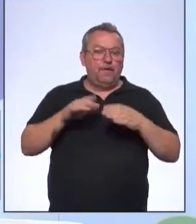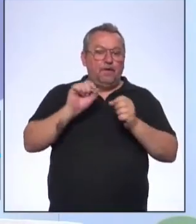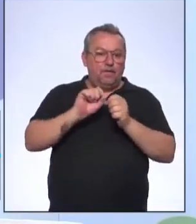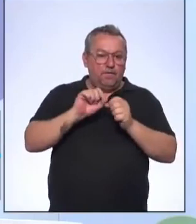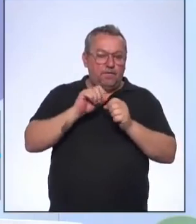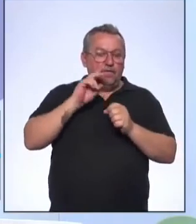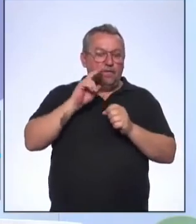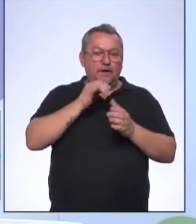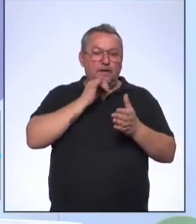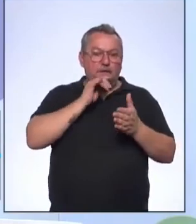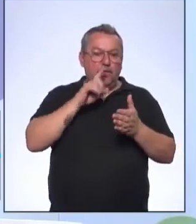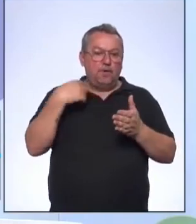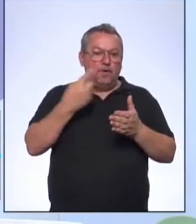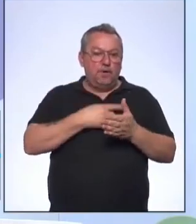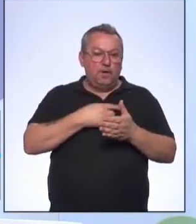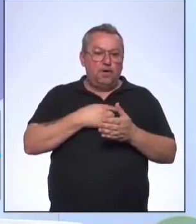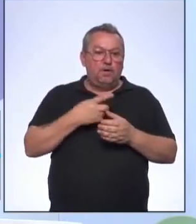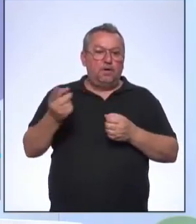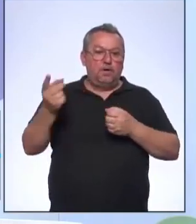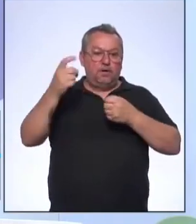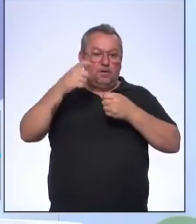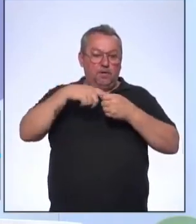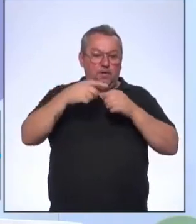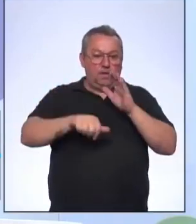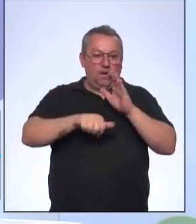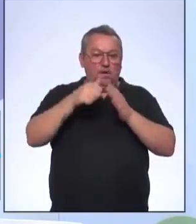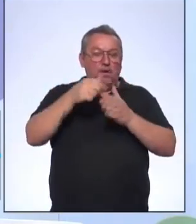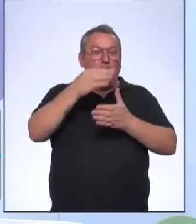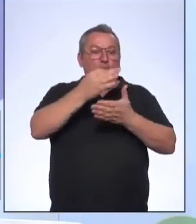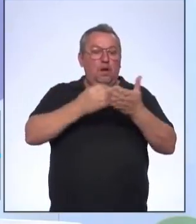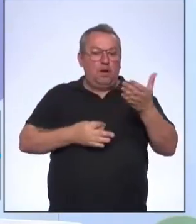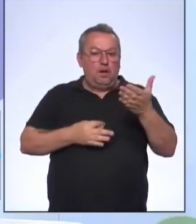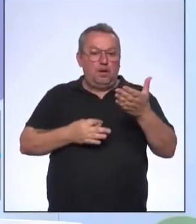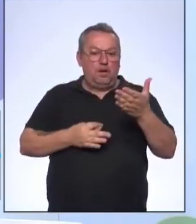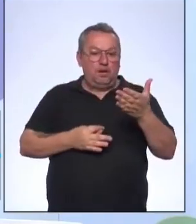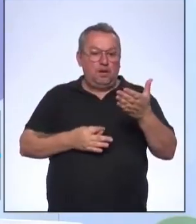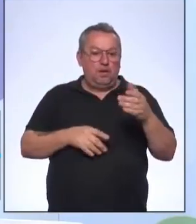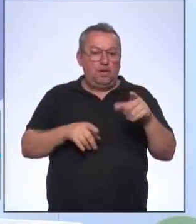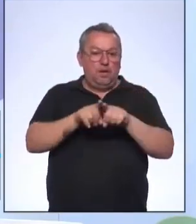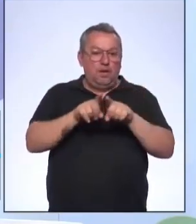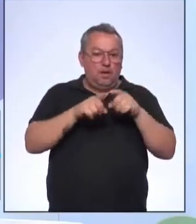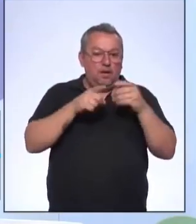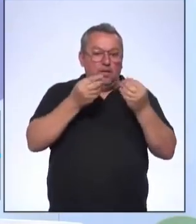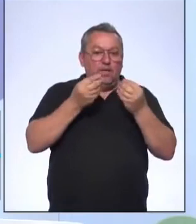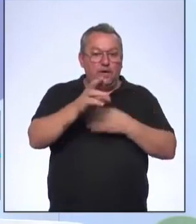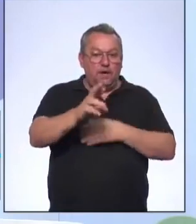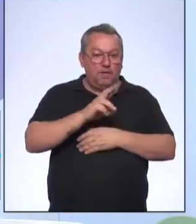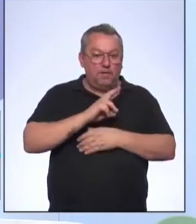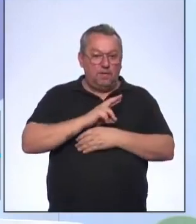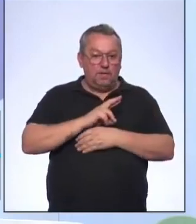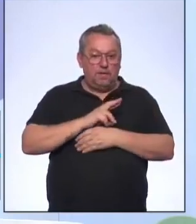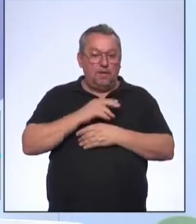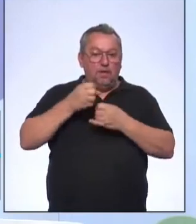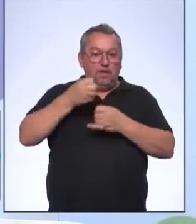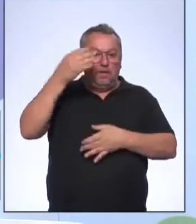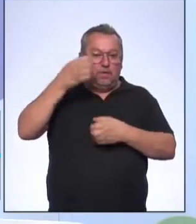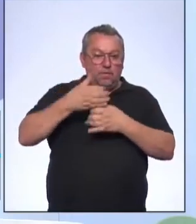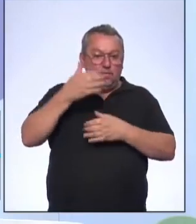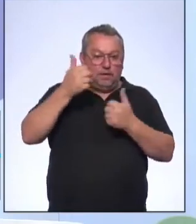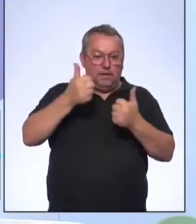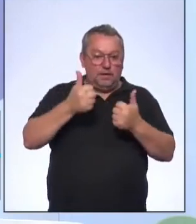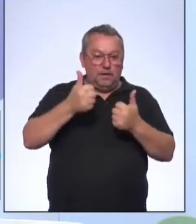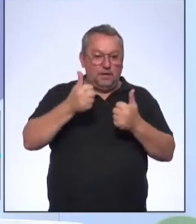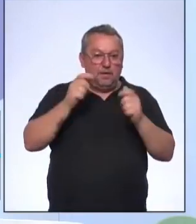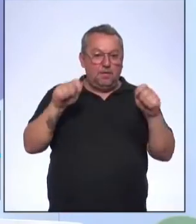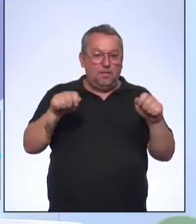pegar exemplos para a gente. Então, a gente vai voltar lá na primeira parte do texto, tá? E para vocês responderem, aí deixa o chat rolando. Fechou?